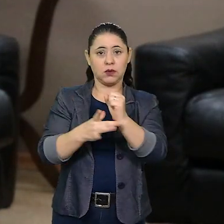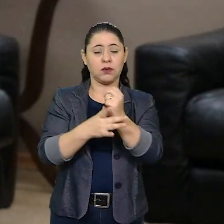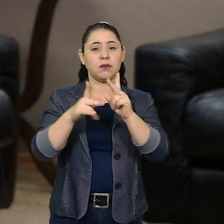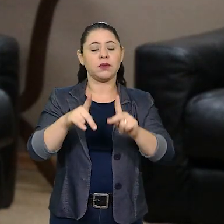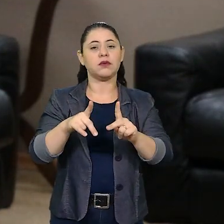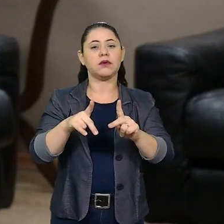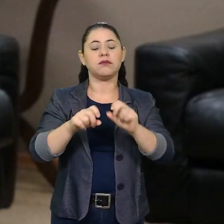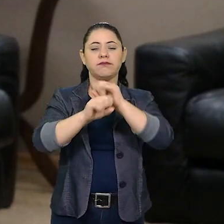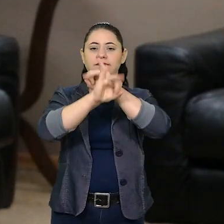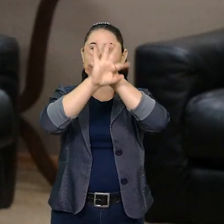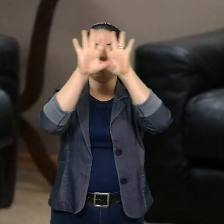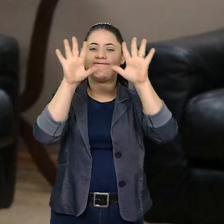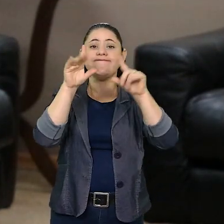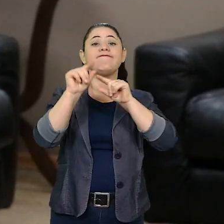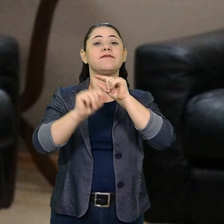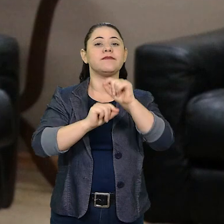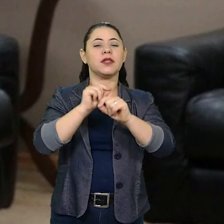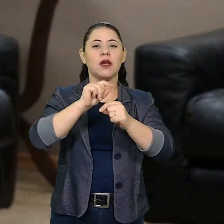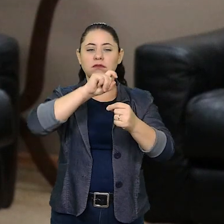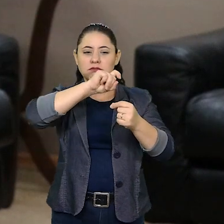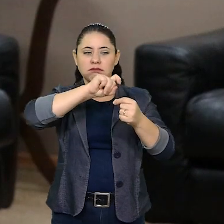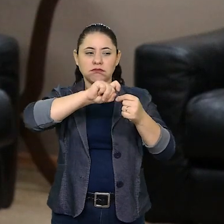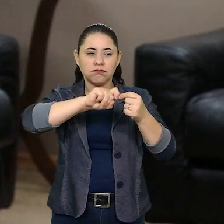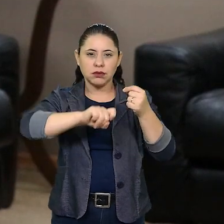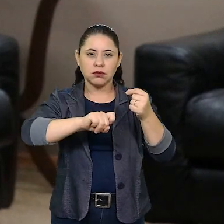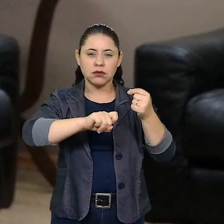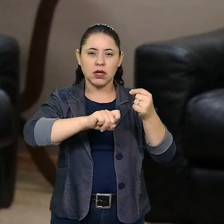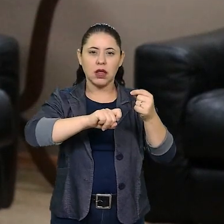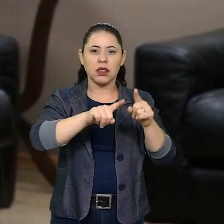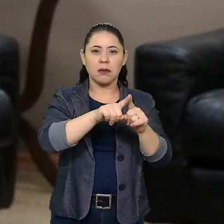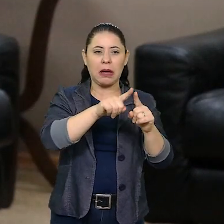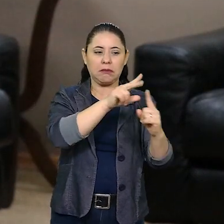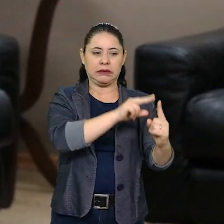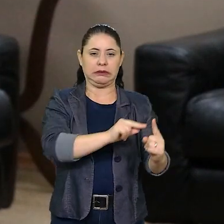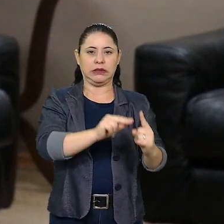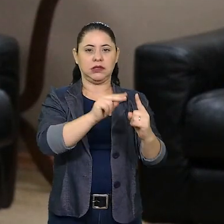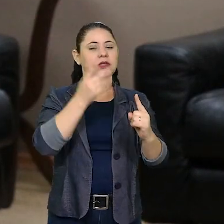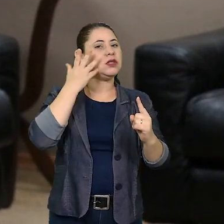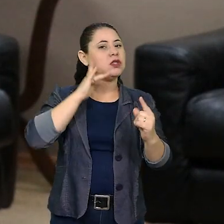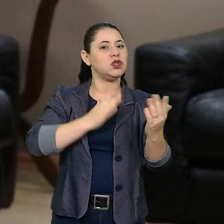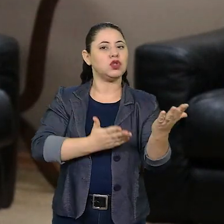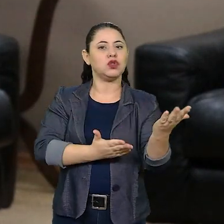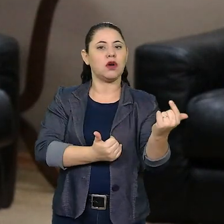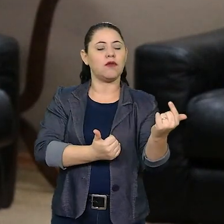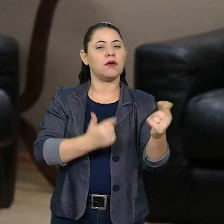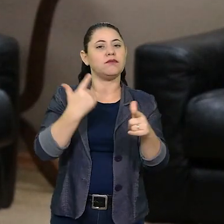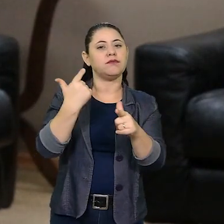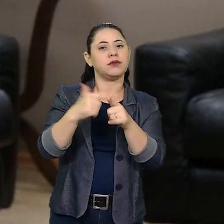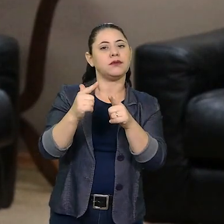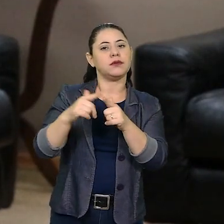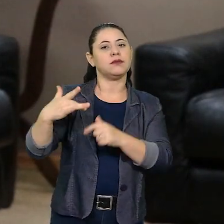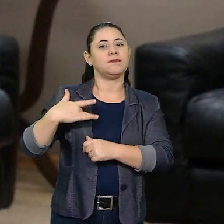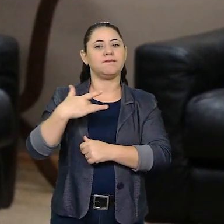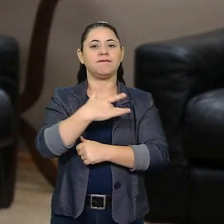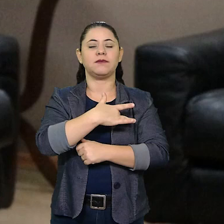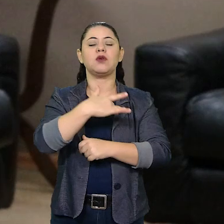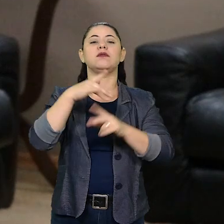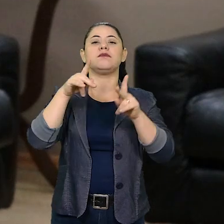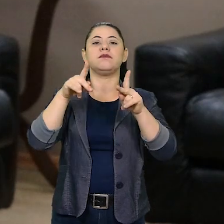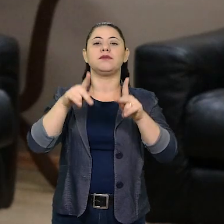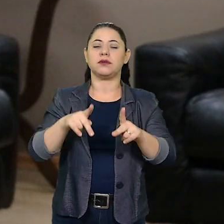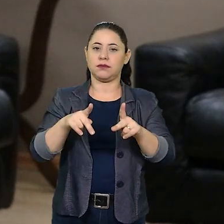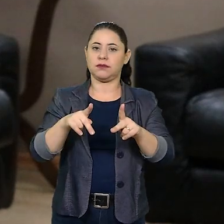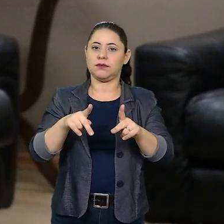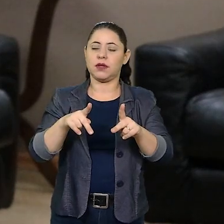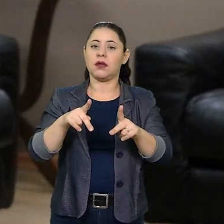fica evidente que o abuso e a exploração sexual de criança e adolescente se tratam de um problema de saúde pública